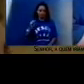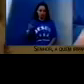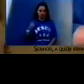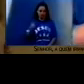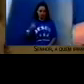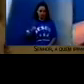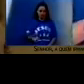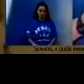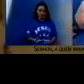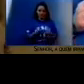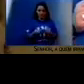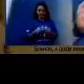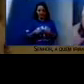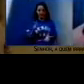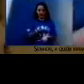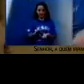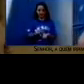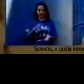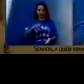Mas essa fada, essa bruxa